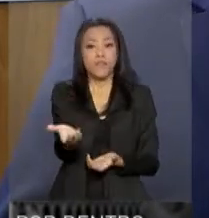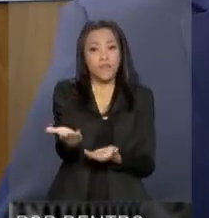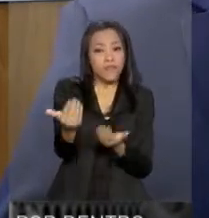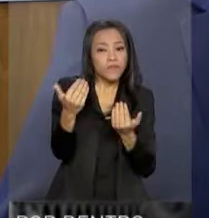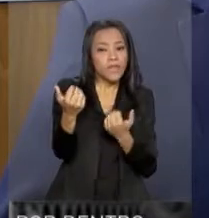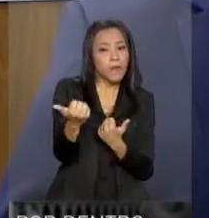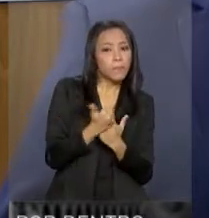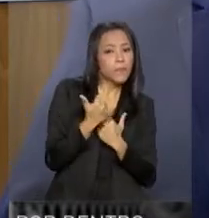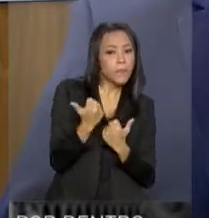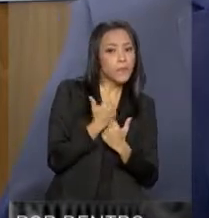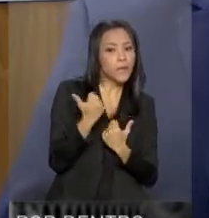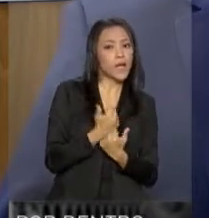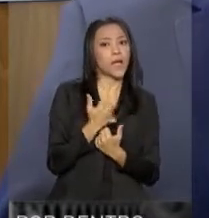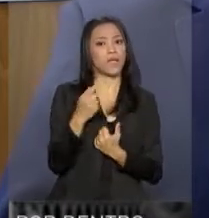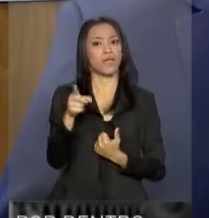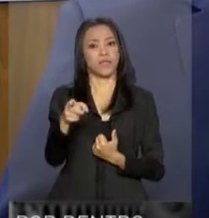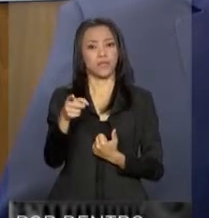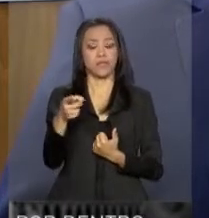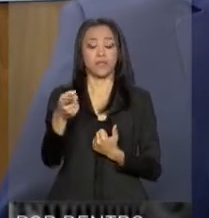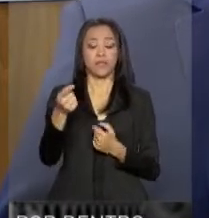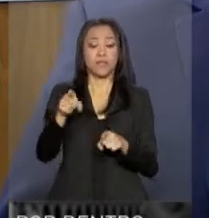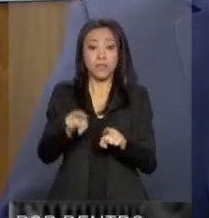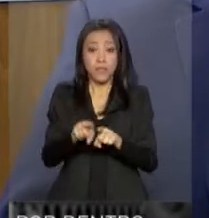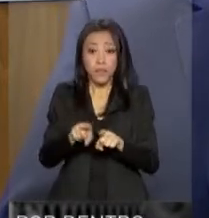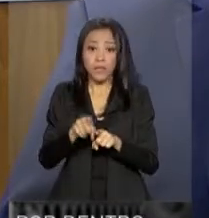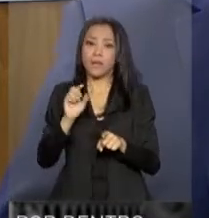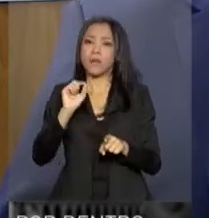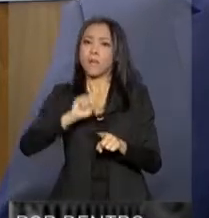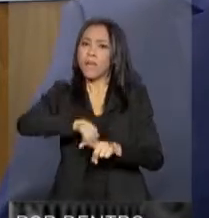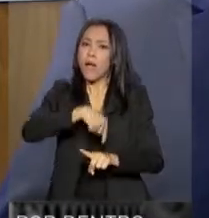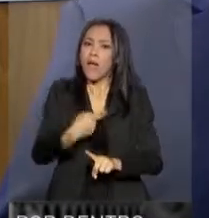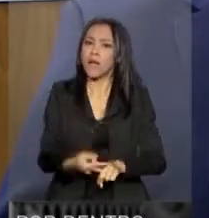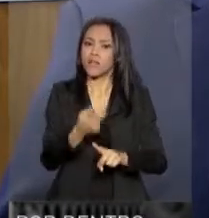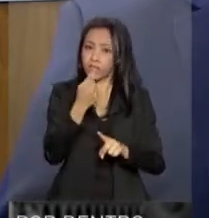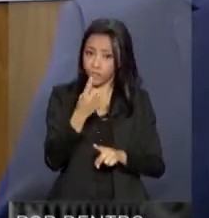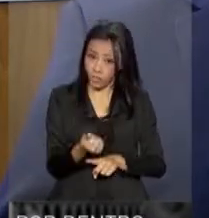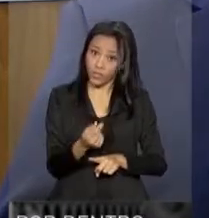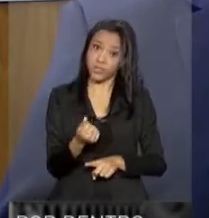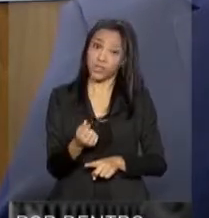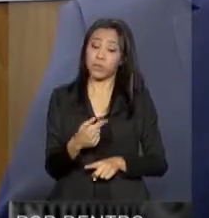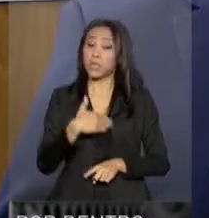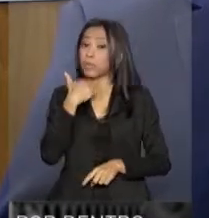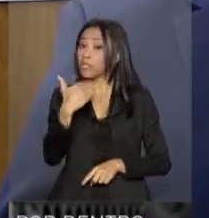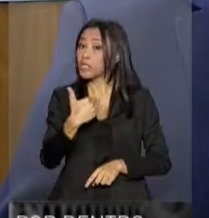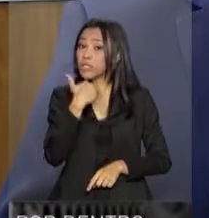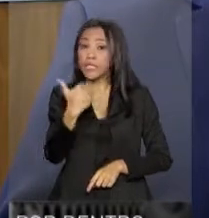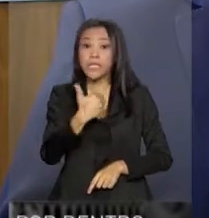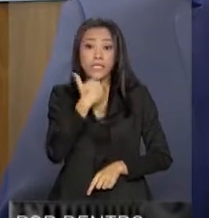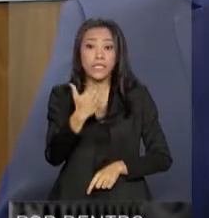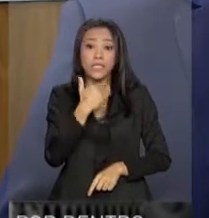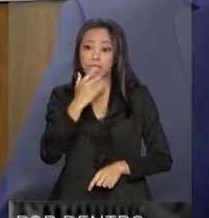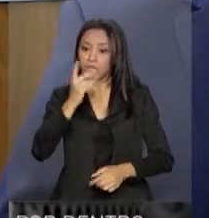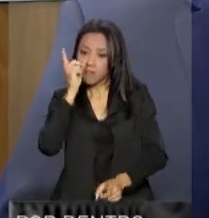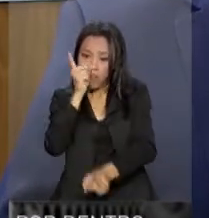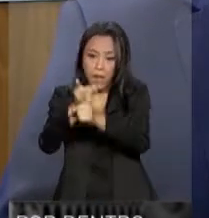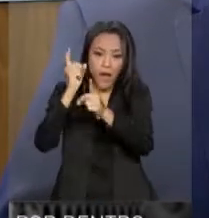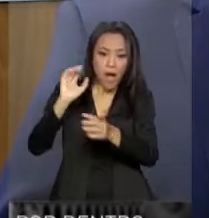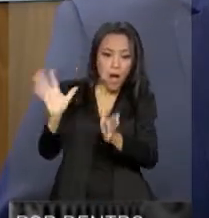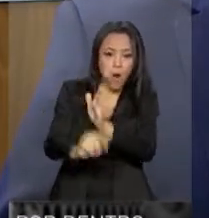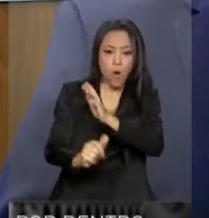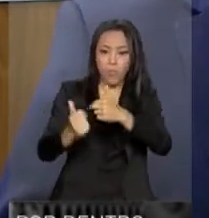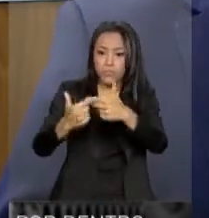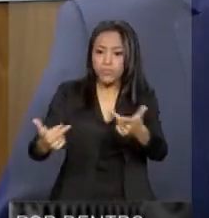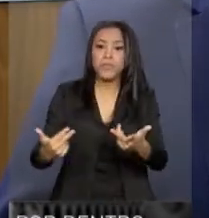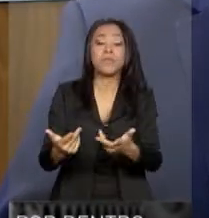colaboração aumenta os valores que nós conseguimos ressarcir porque não adianta de nada nós descobrimos casos de corrupção e não trazemos esses